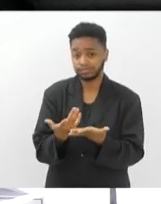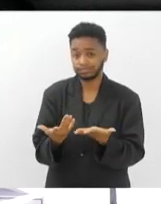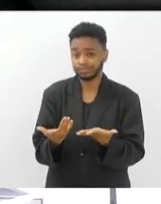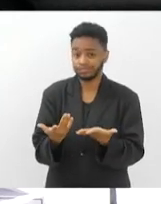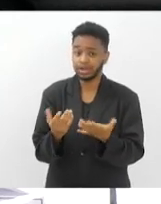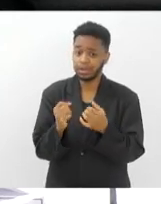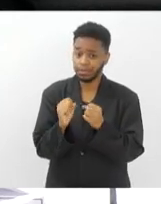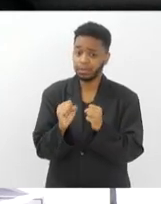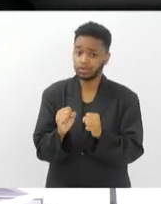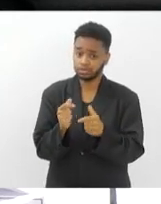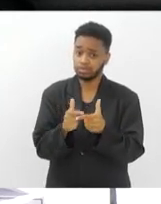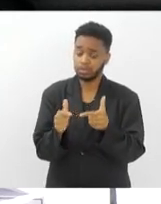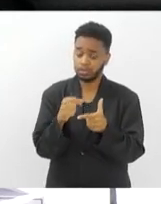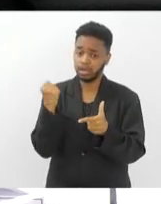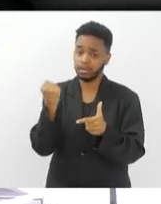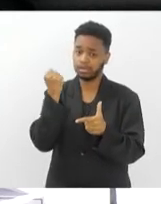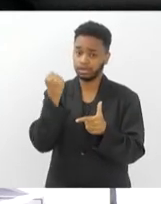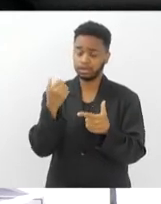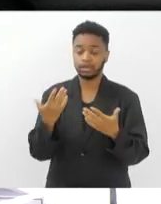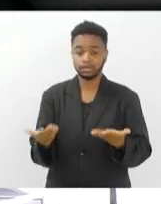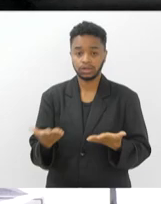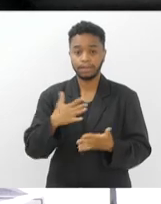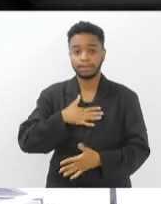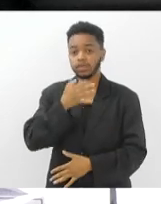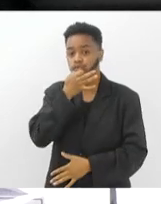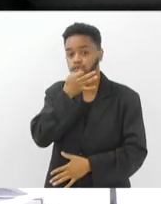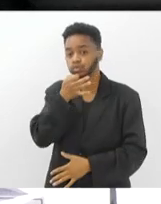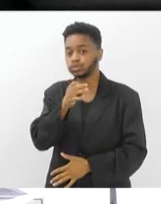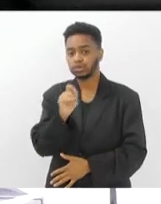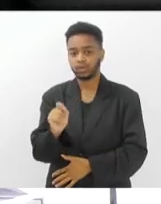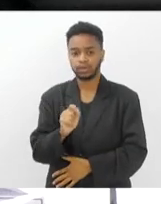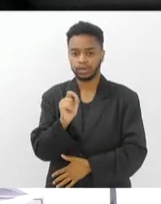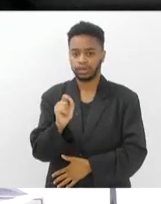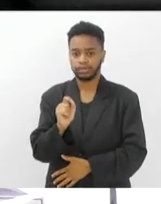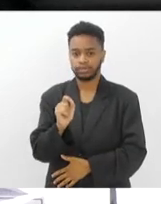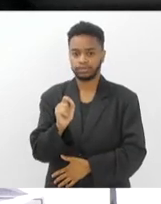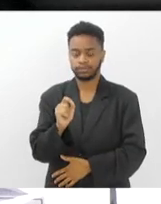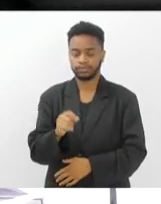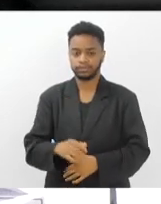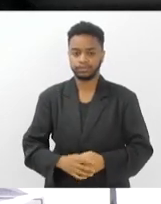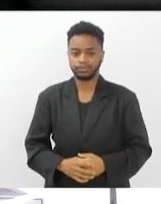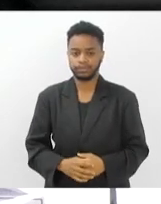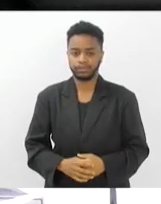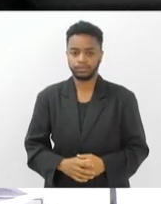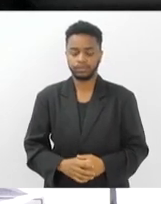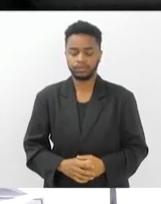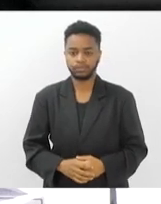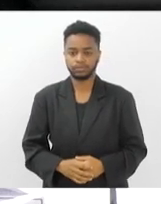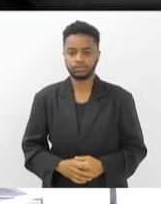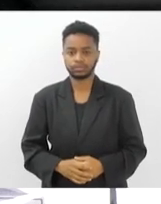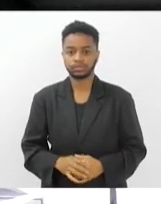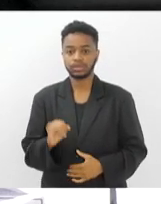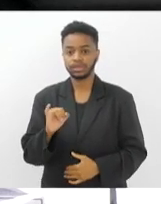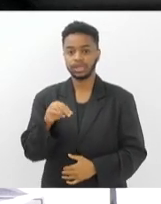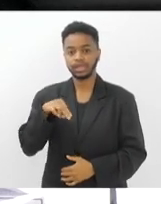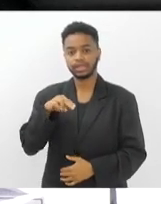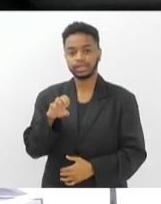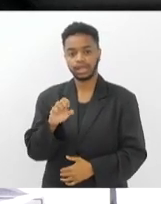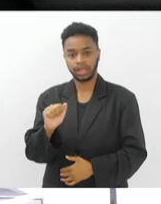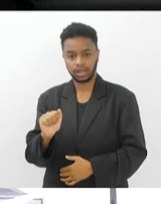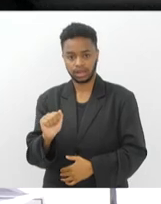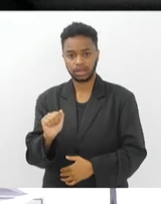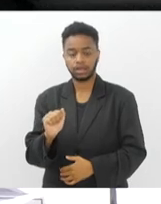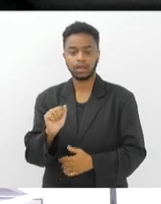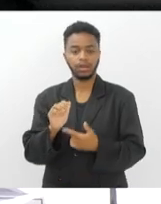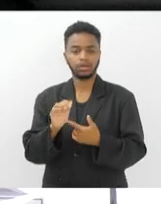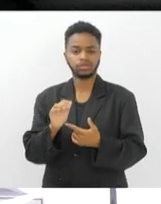um desastre. Então, o que eu ia sugerir a Vossa Excelência é que o INEA, não é falar sobre